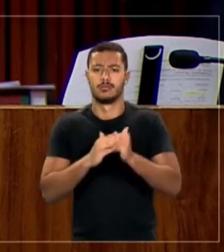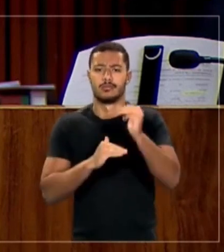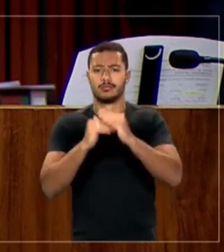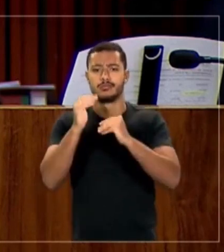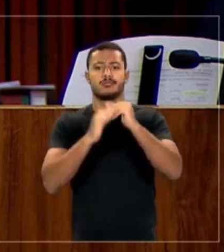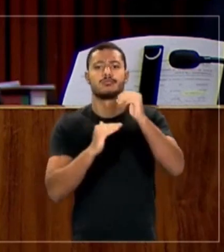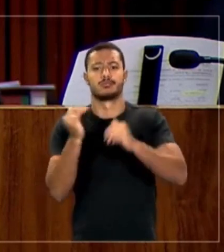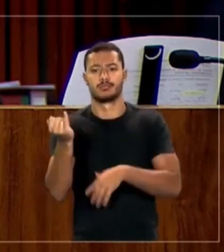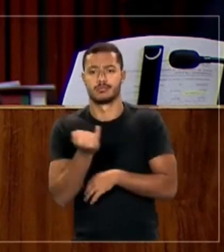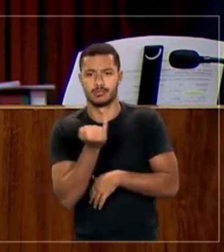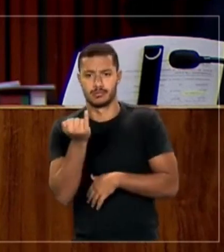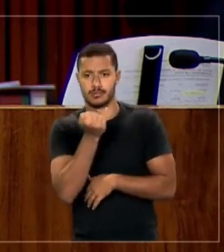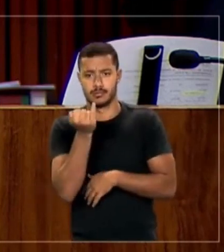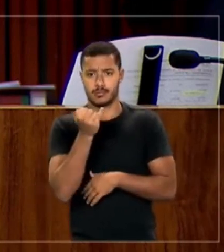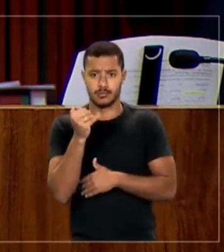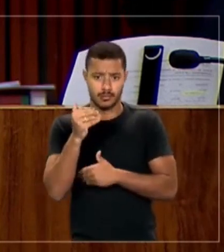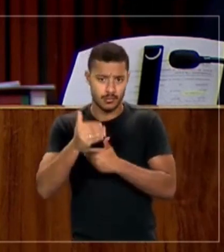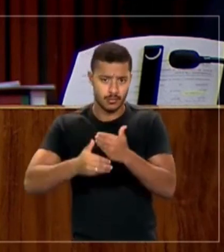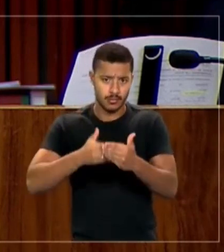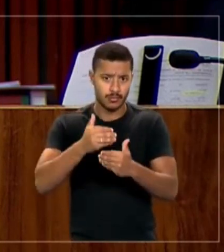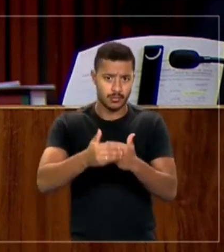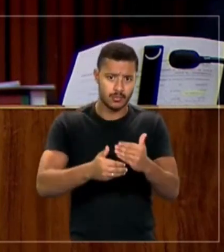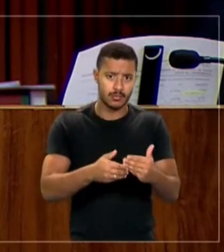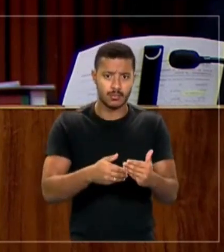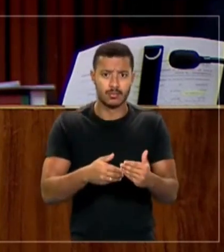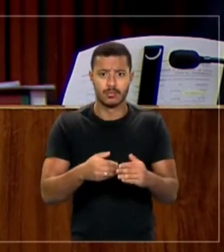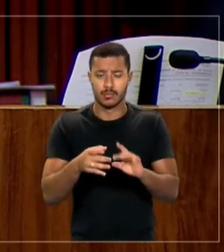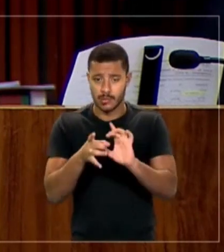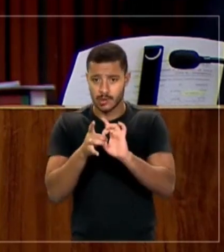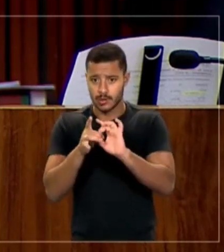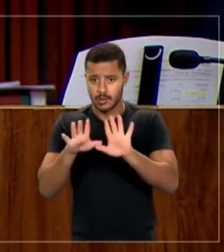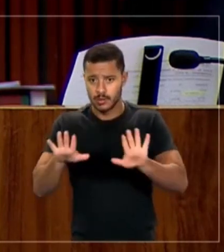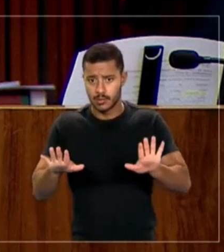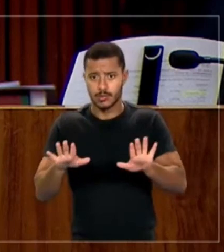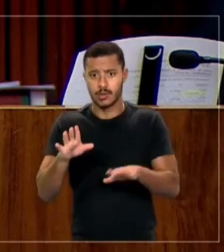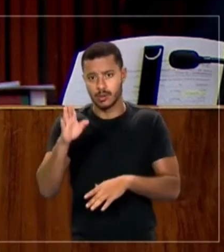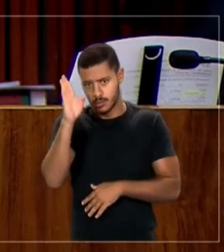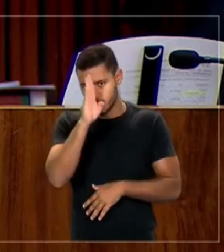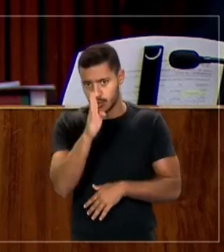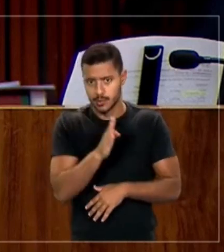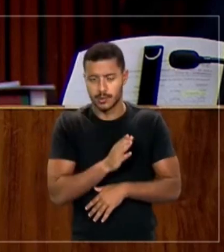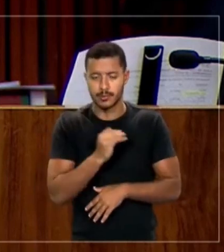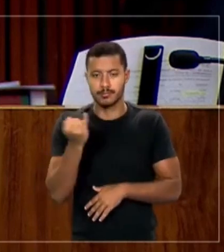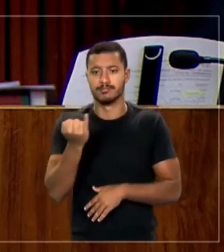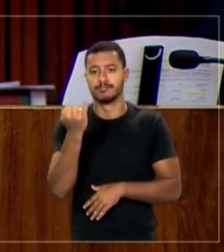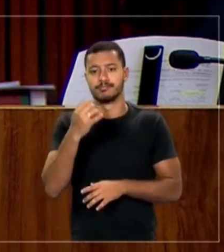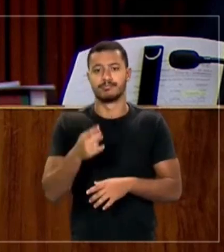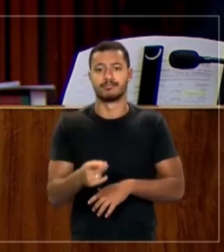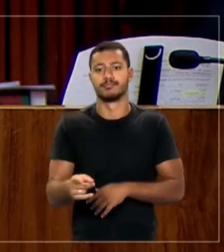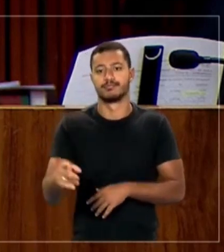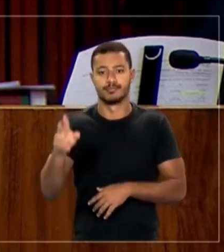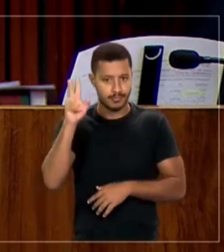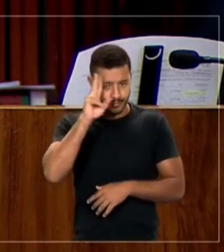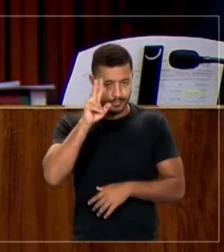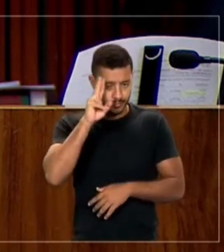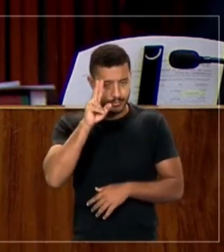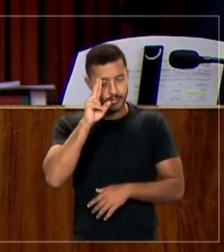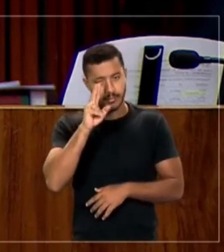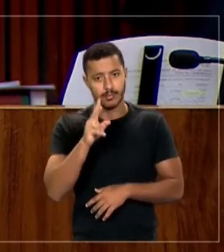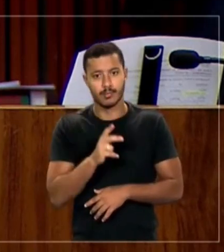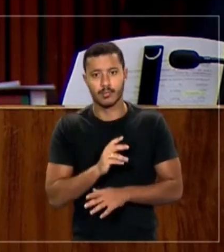construção, dessa importante e contínua construção da democracia no Brasil. Então, é importante sempre lembrarmos